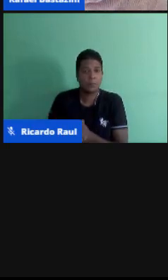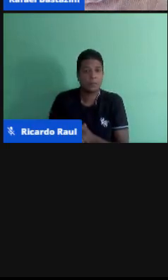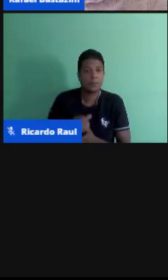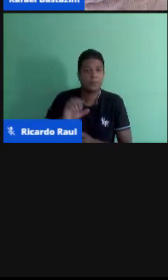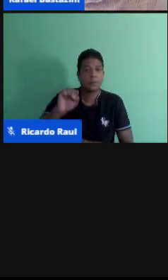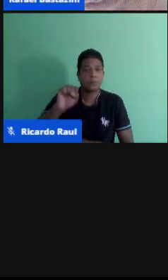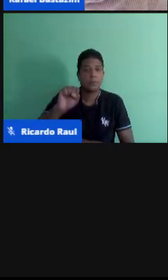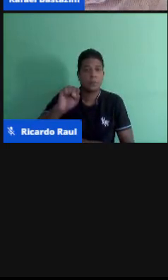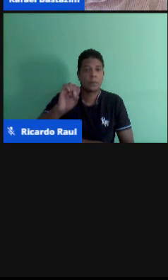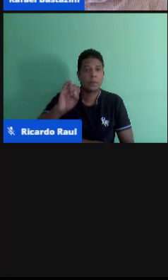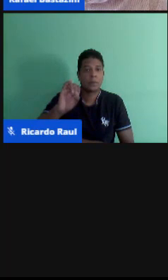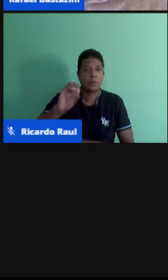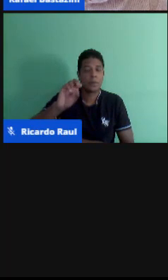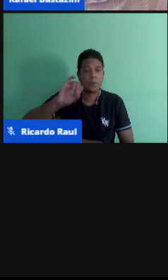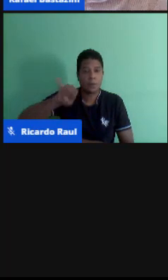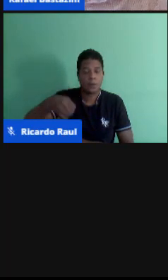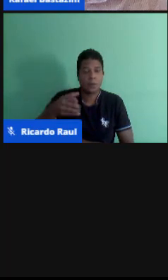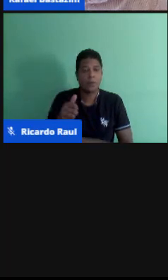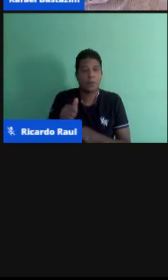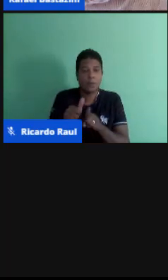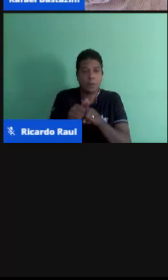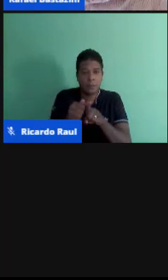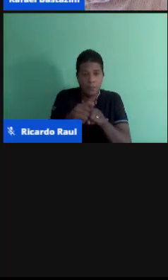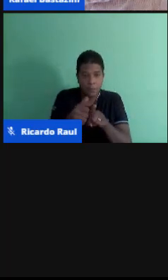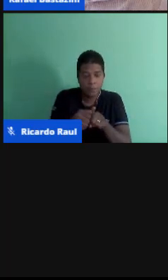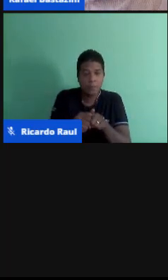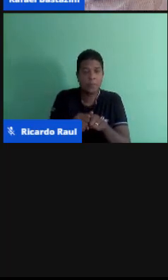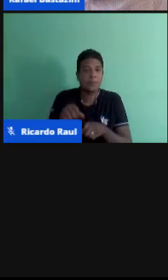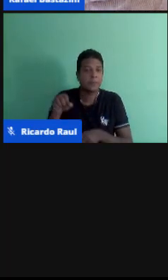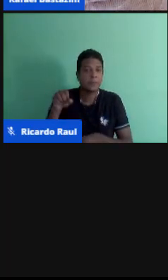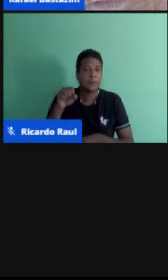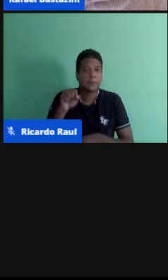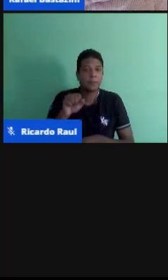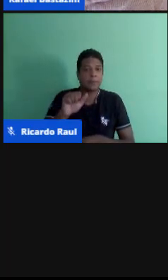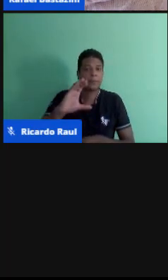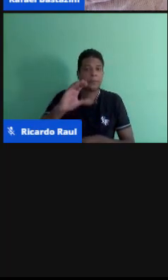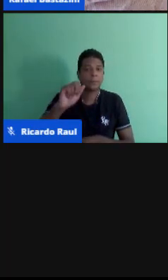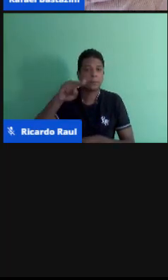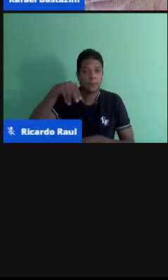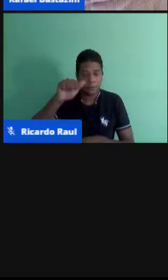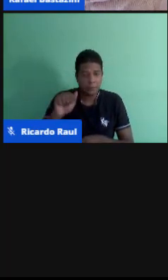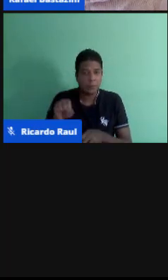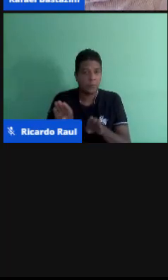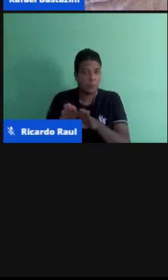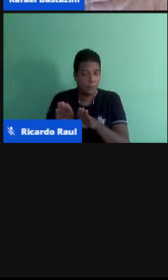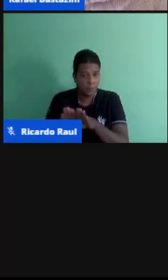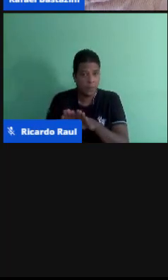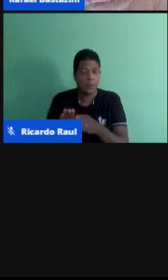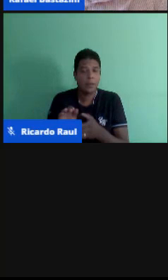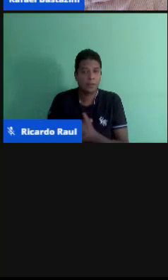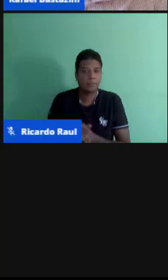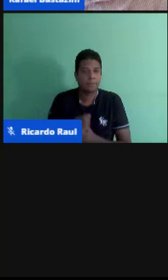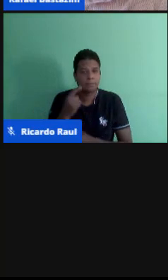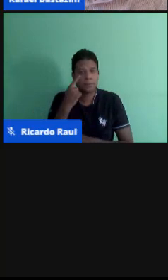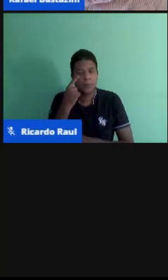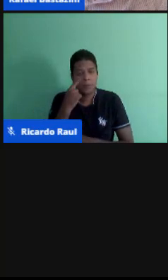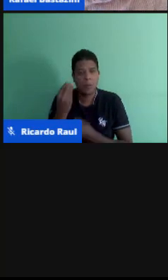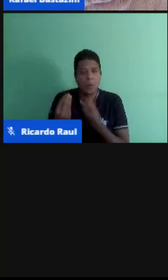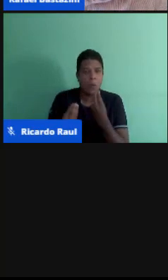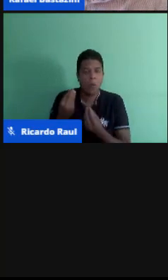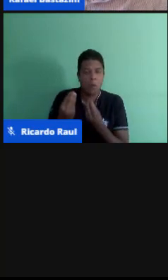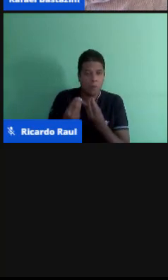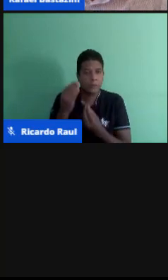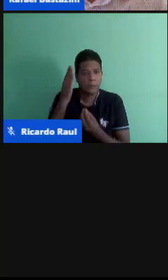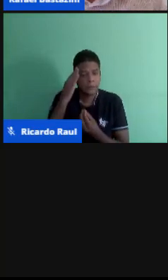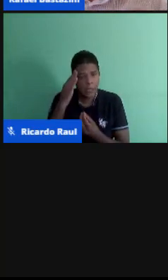soja, milho e canas, commodities, né? E aí a gente tem, então, uma noção desse processo, sabe